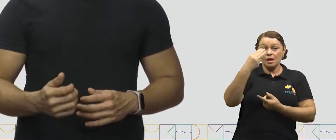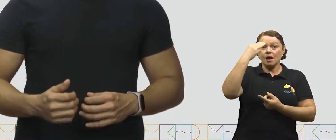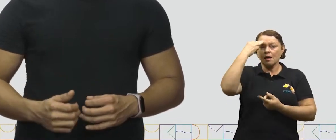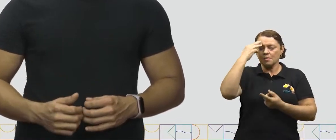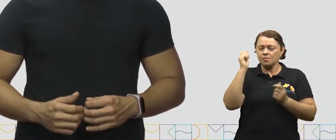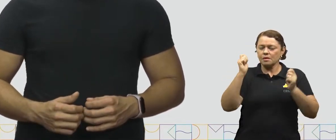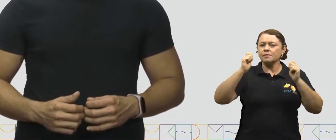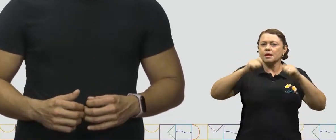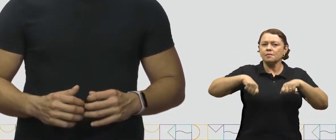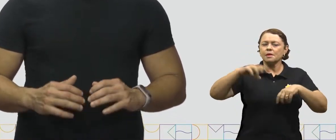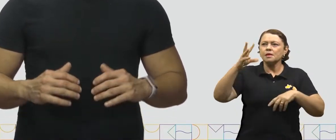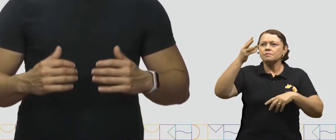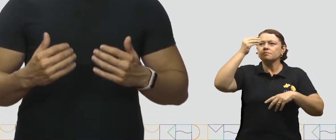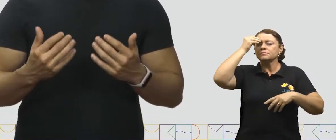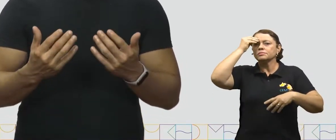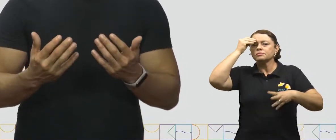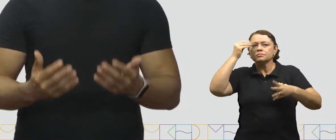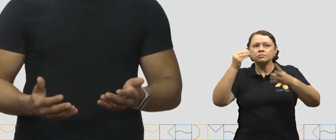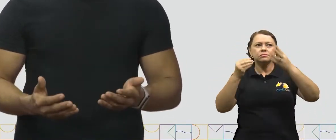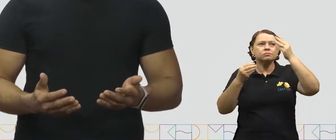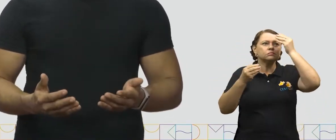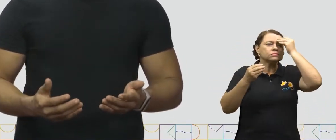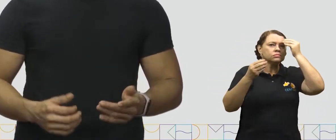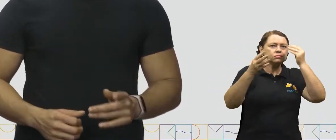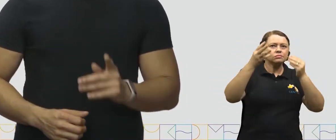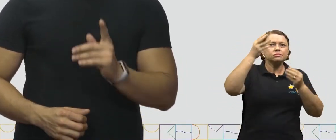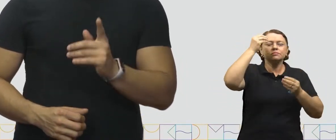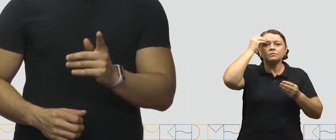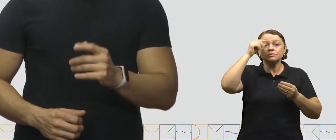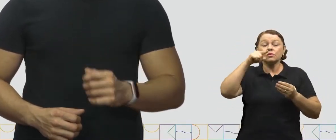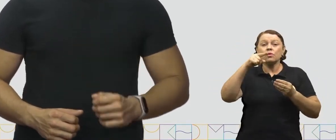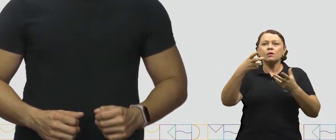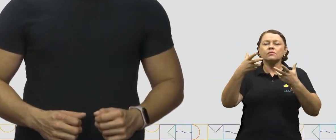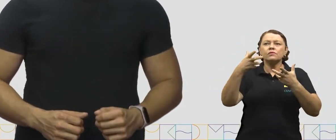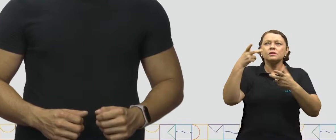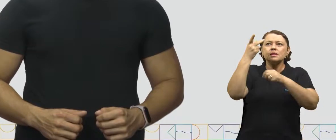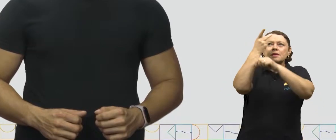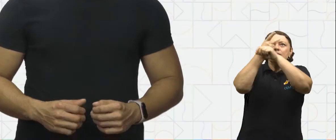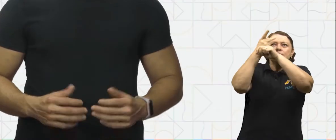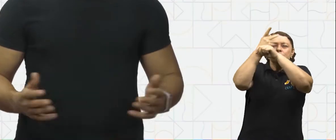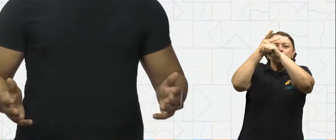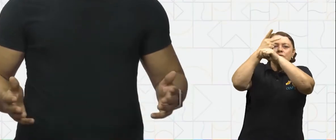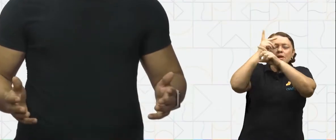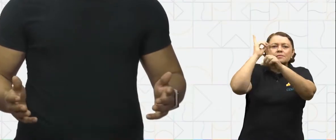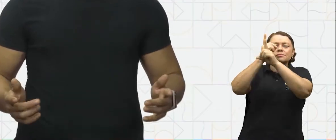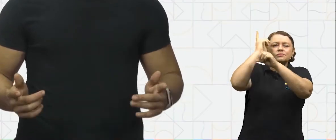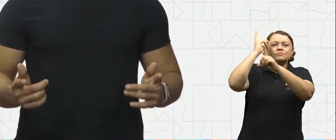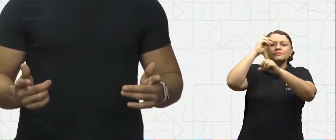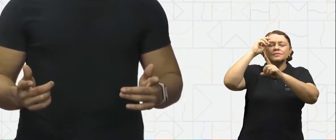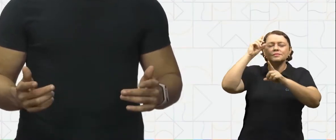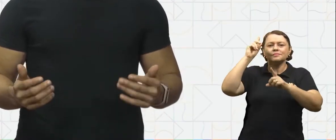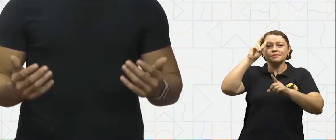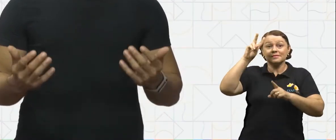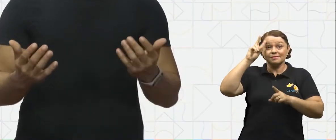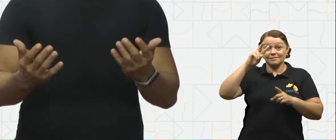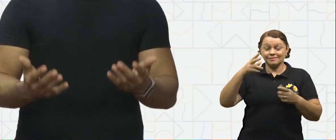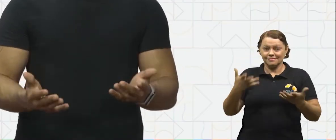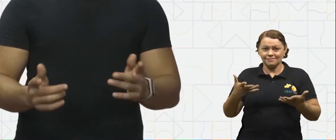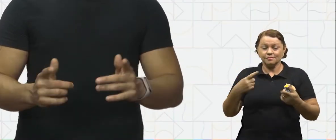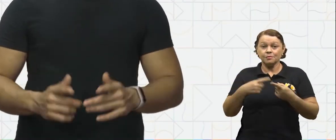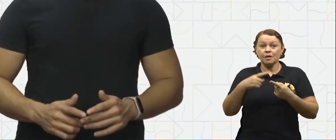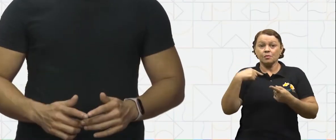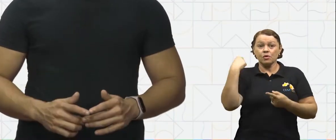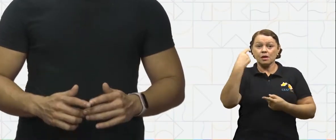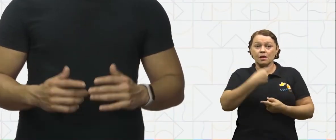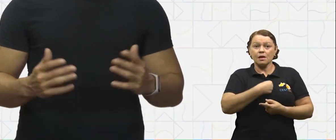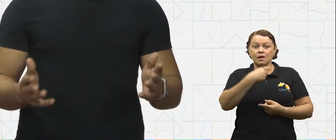armazenar informações, que poderão ser recuperadas quando buscadas na lembrança. A nossa memória se nutre das histórias